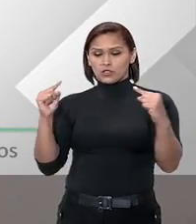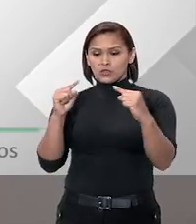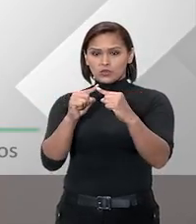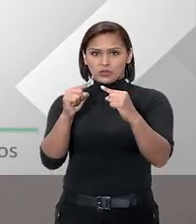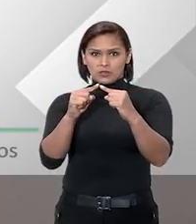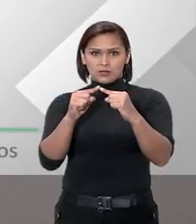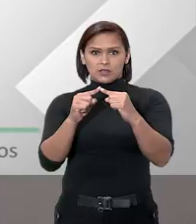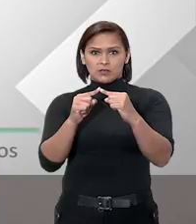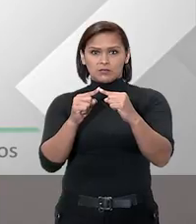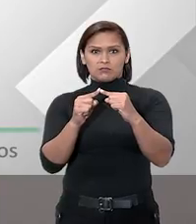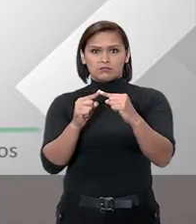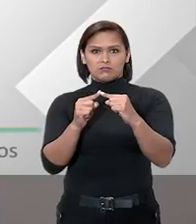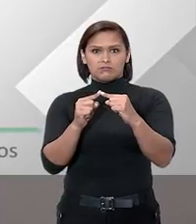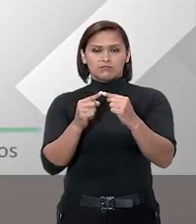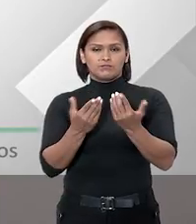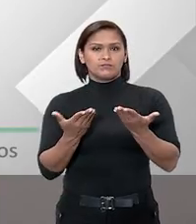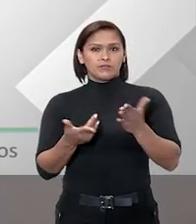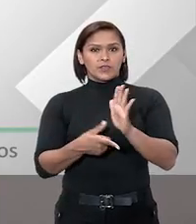vínculos.